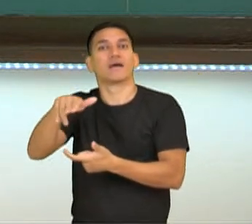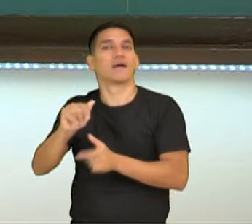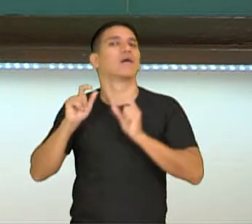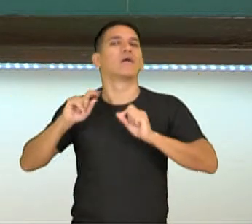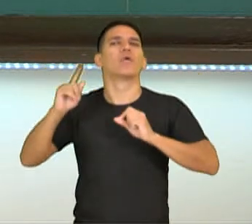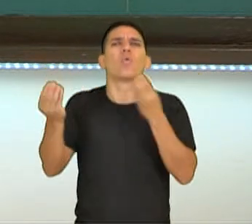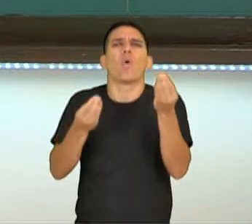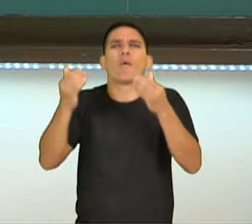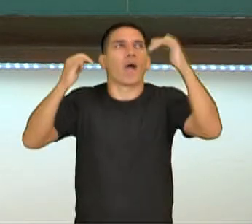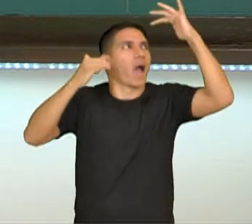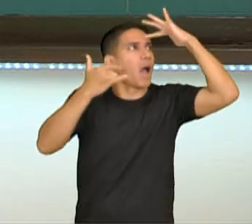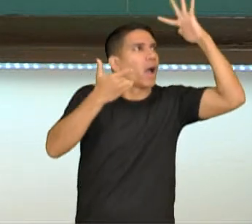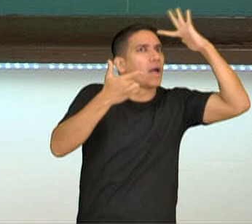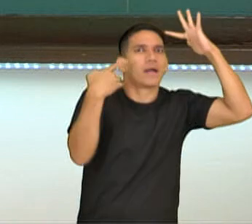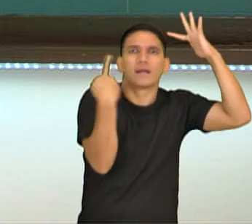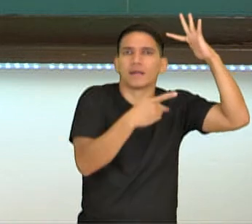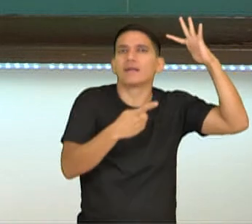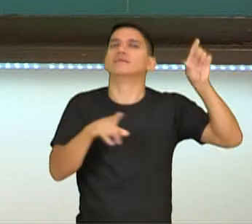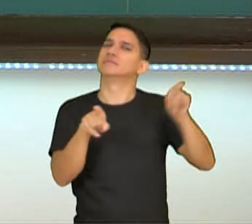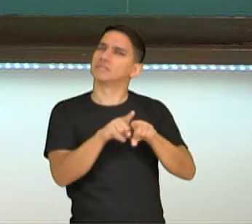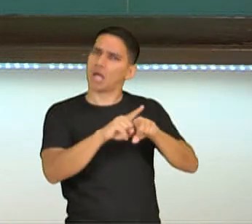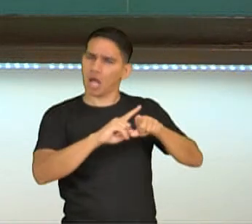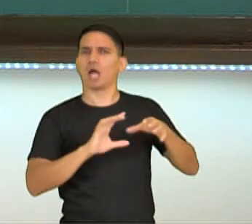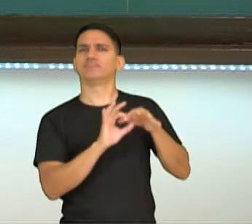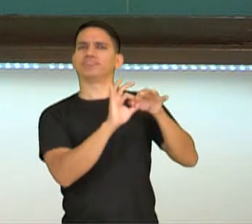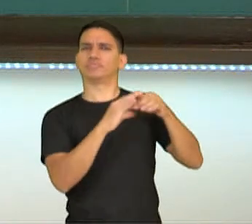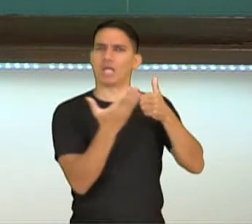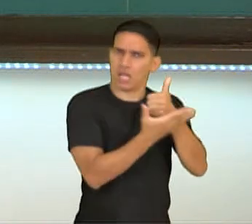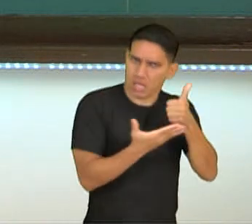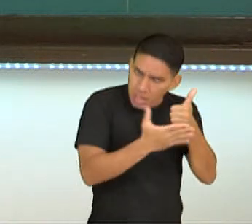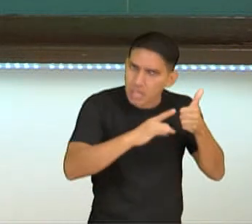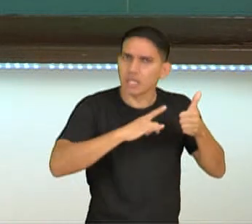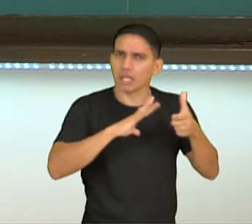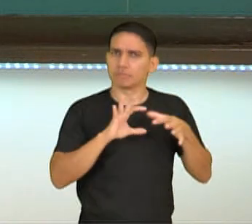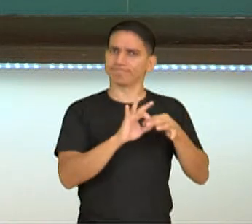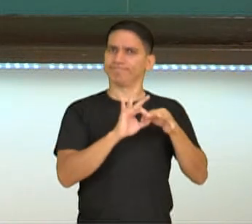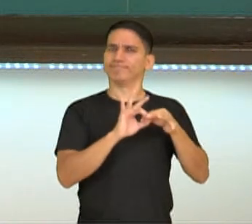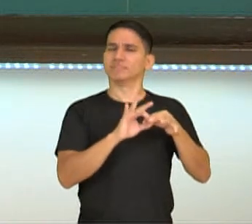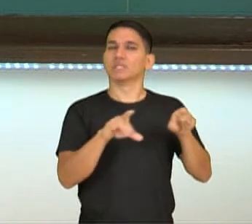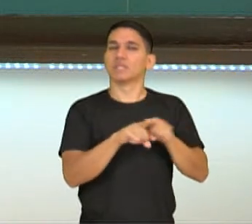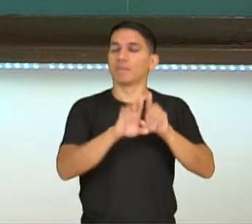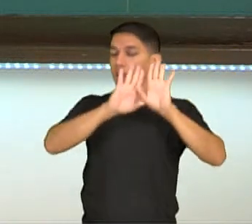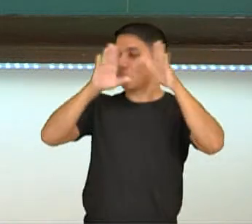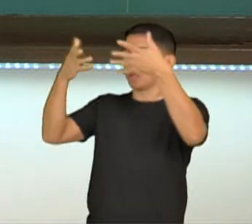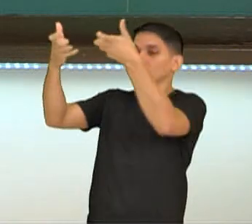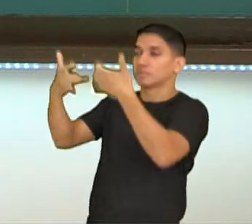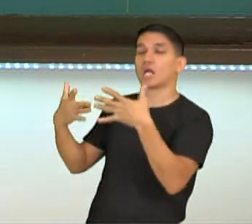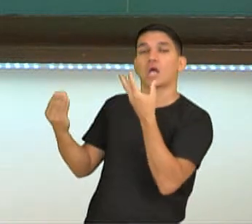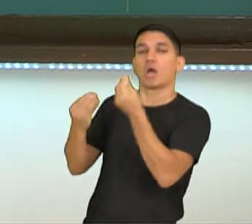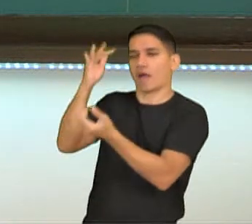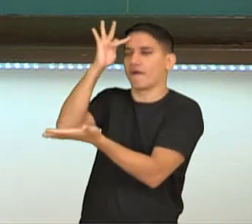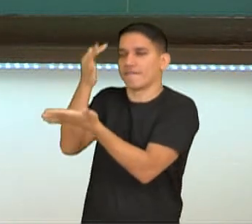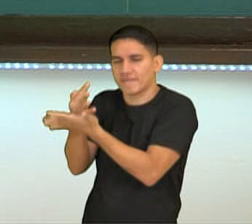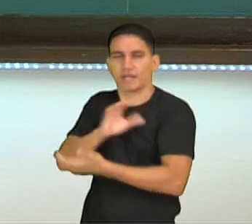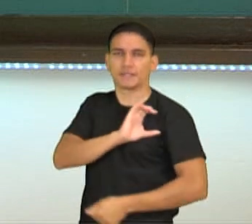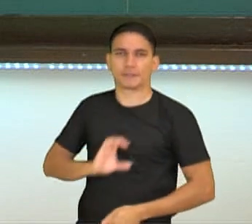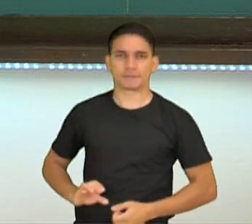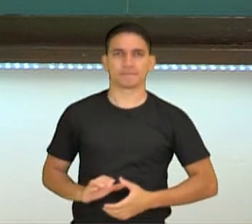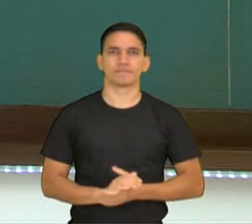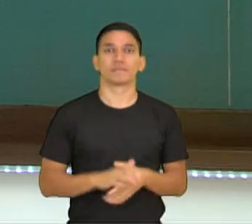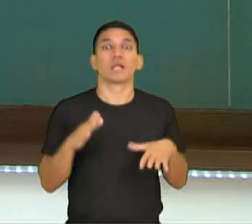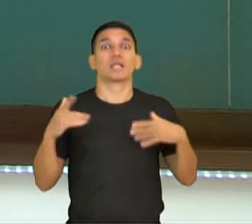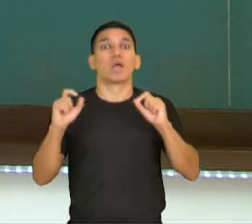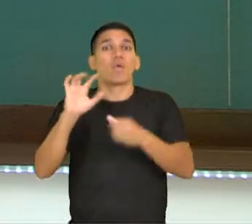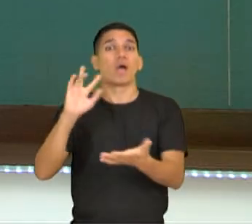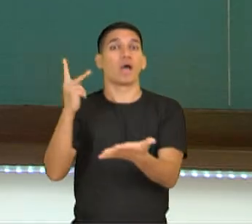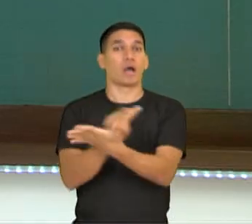a filosofia, uma filosofia muito bem fundamentada, voltada também muitas vezes a justificar a fé cristã. Então, o que